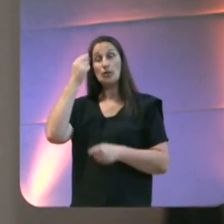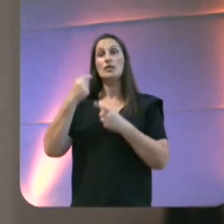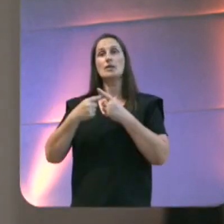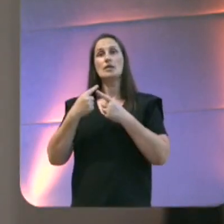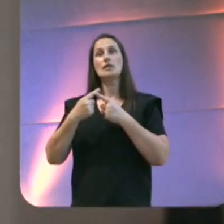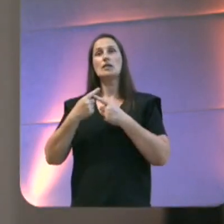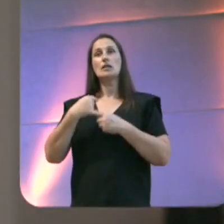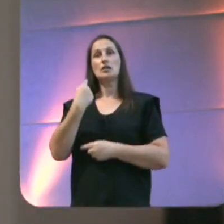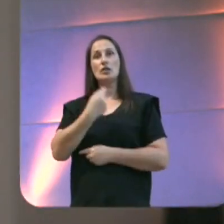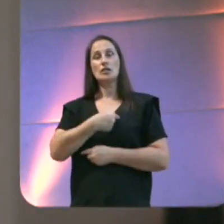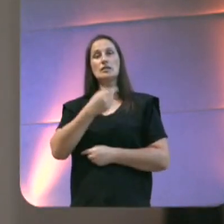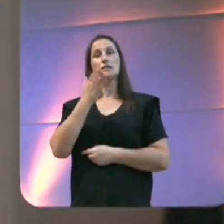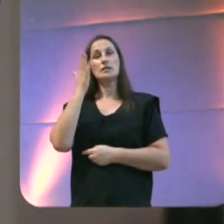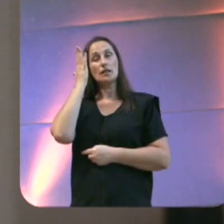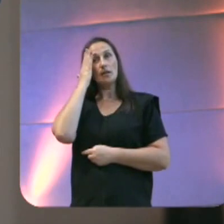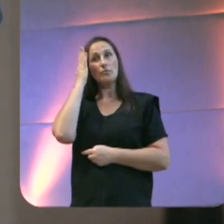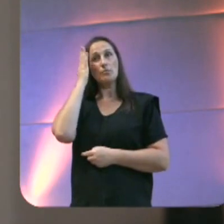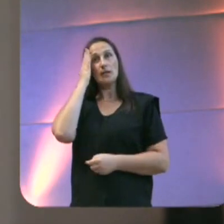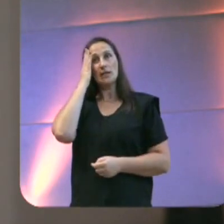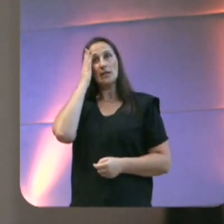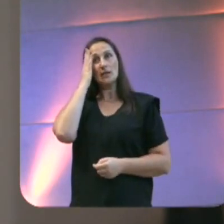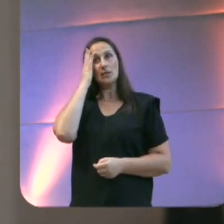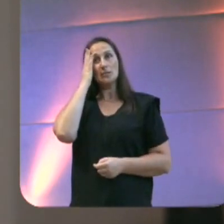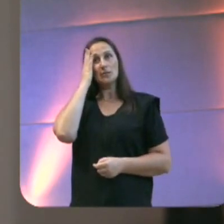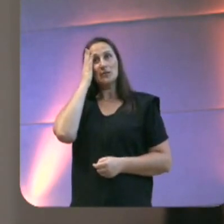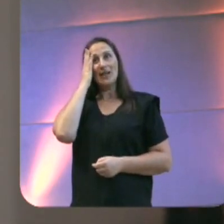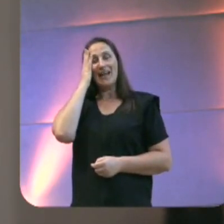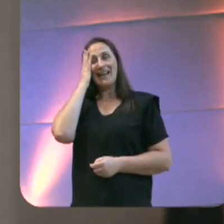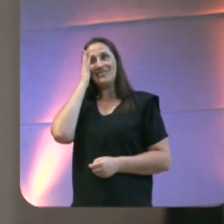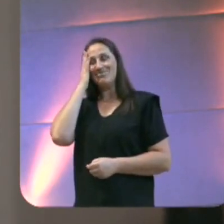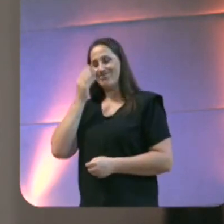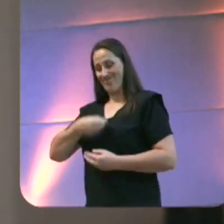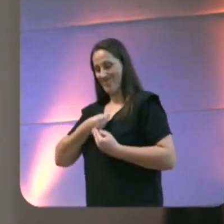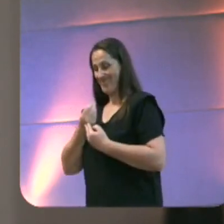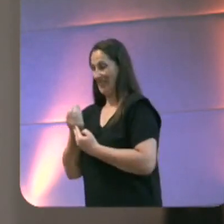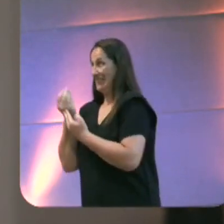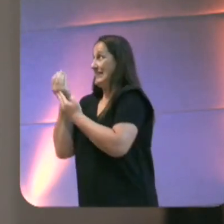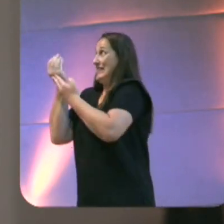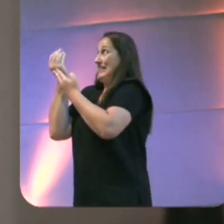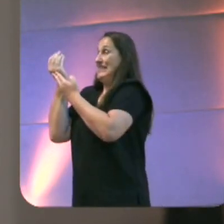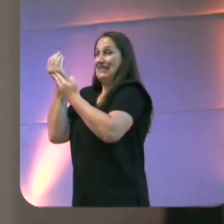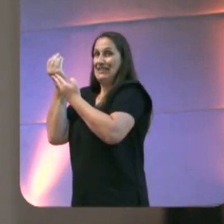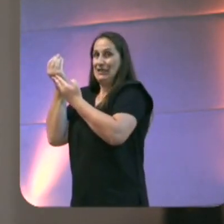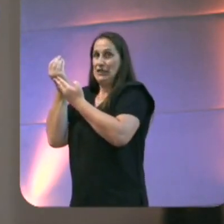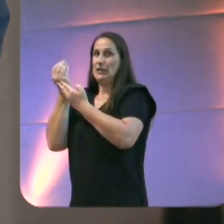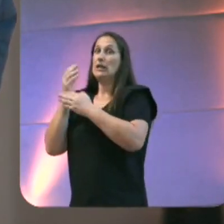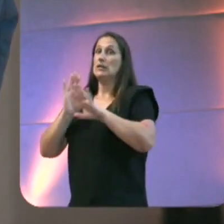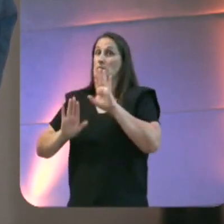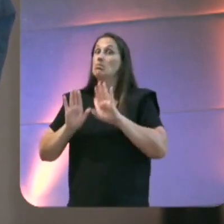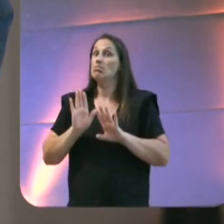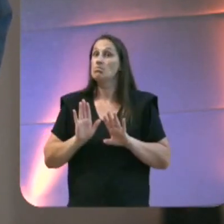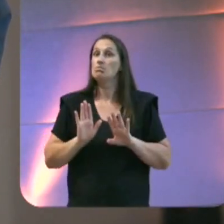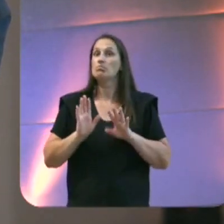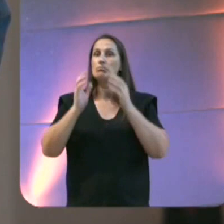que a gente vai ter que ser colocado no propósito de Deus. A gente diz assim: Senhor, cuida aí do teu mundo, que eu cuido do meu.